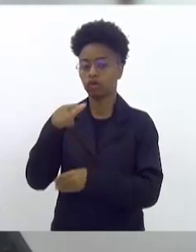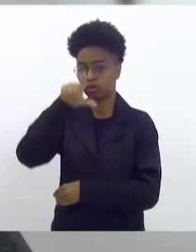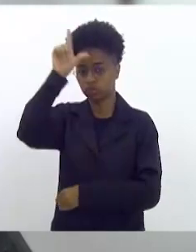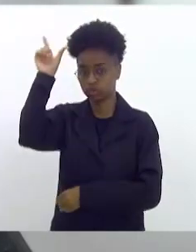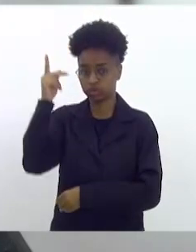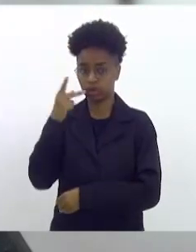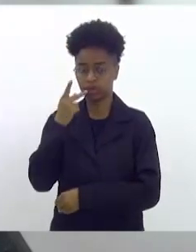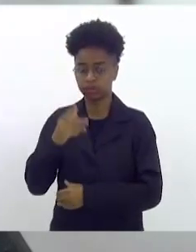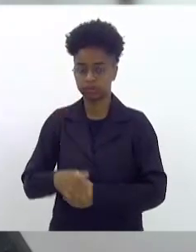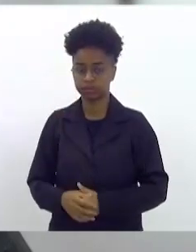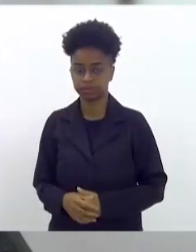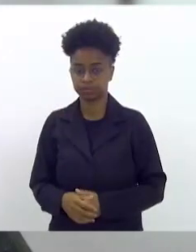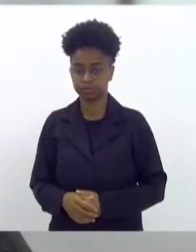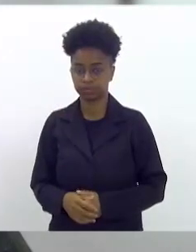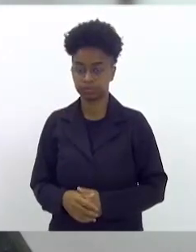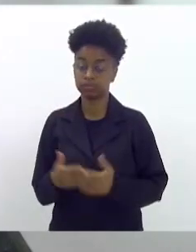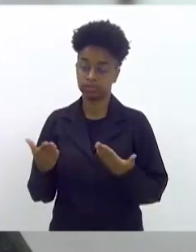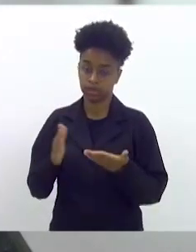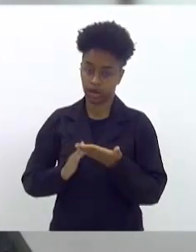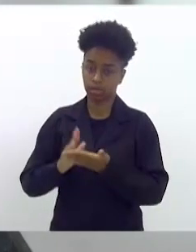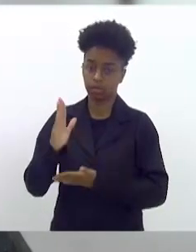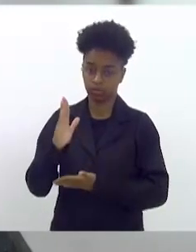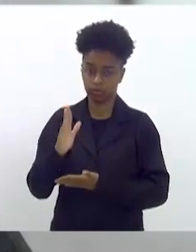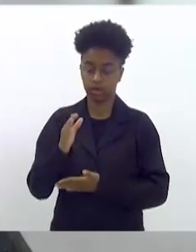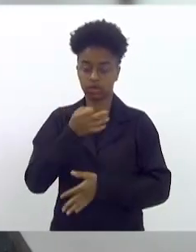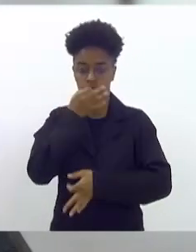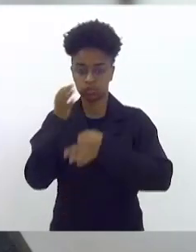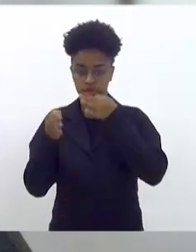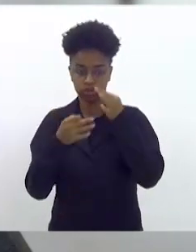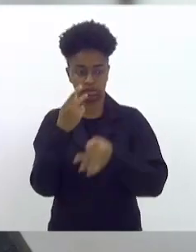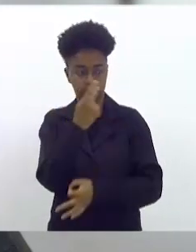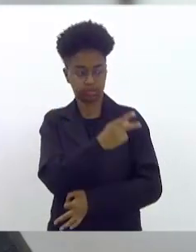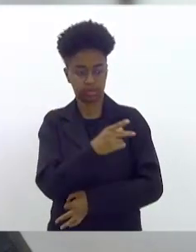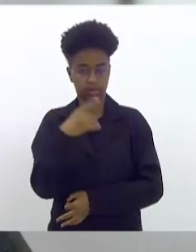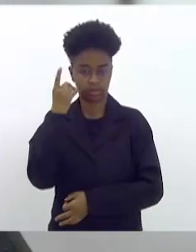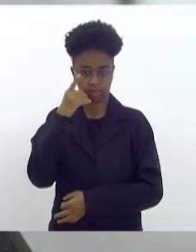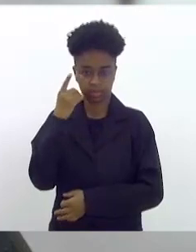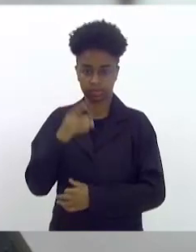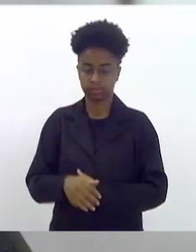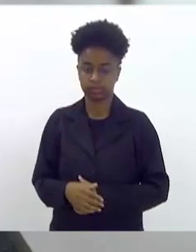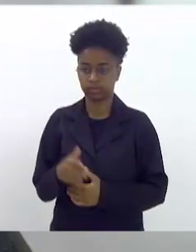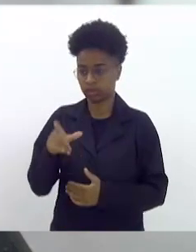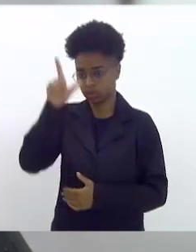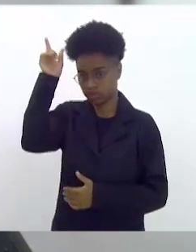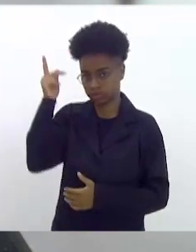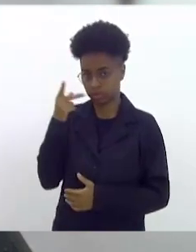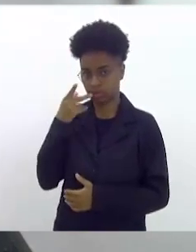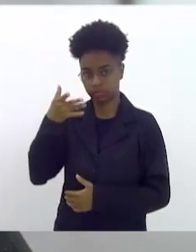Paulo? Favorável. Então, aprovadas as sugestões da deputada Índia Armelau. Deputado Luiz Paulo.